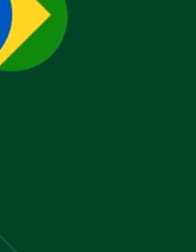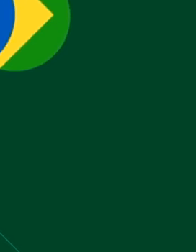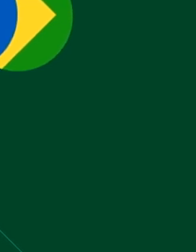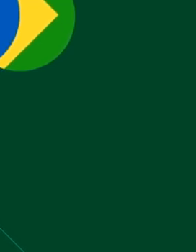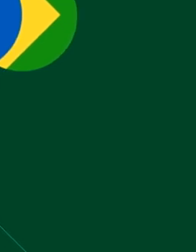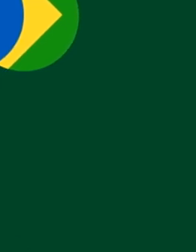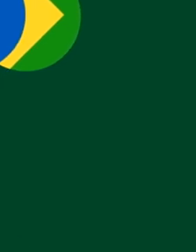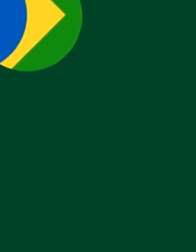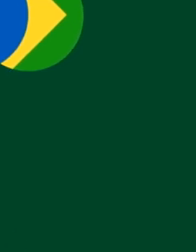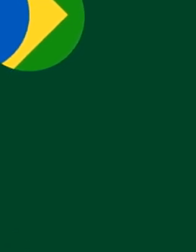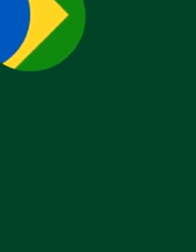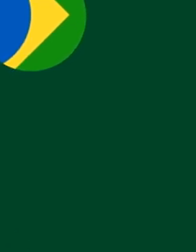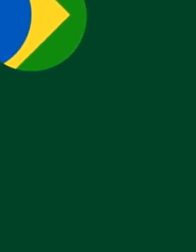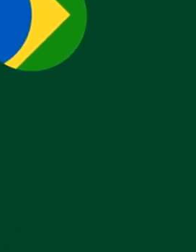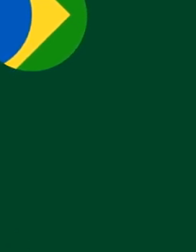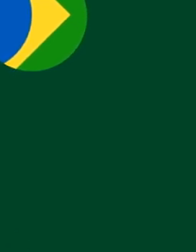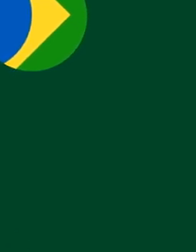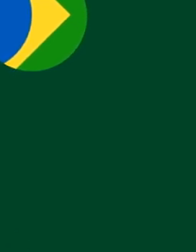Minuto Saúde.